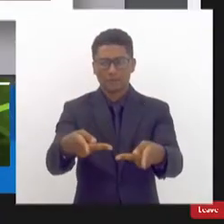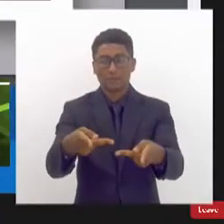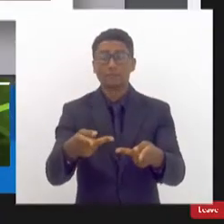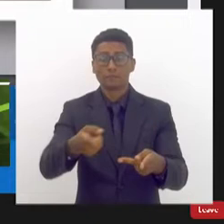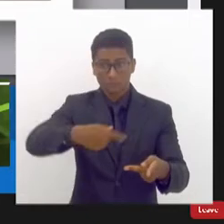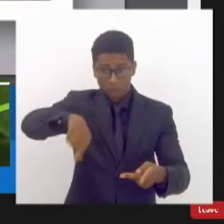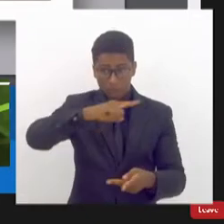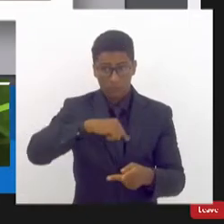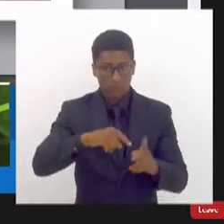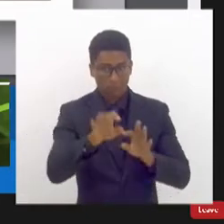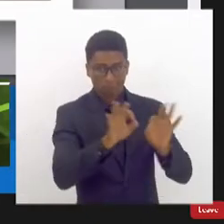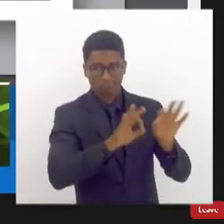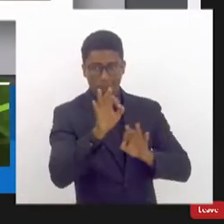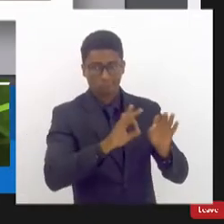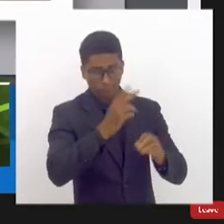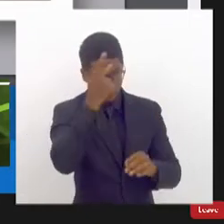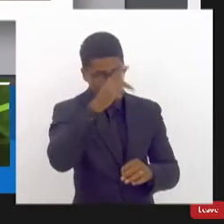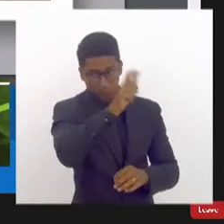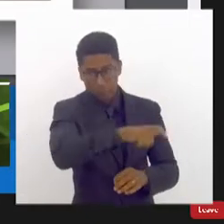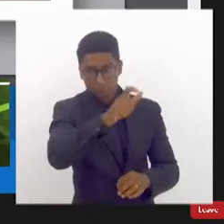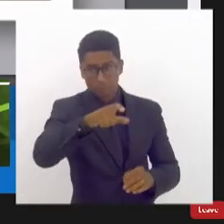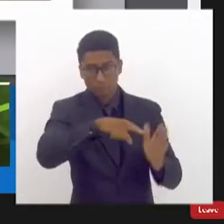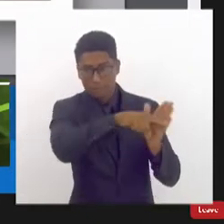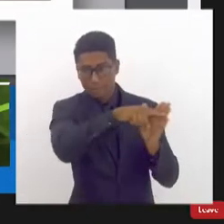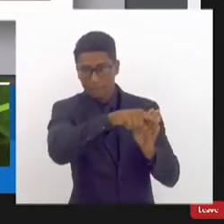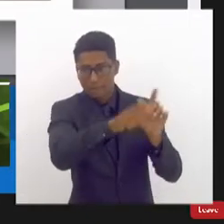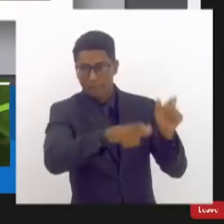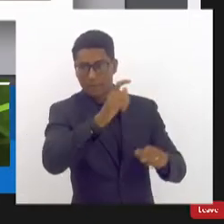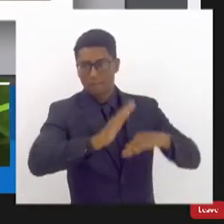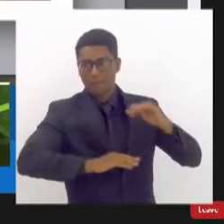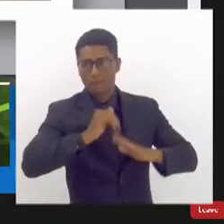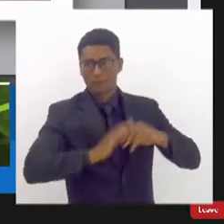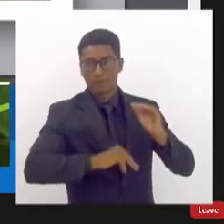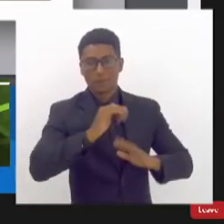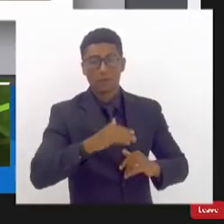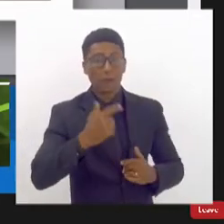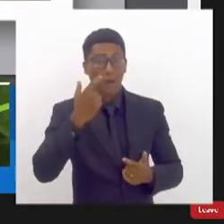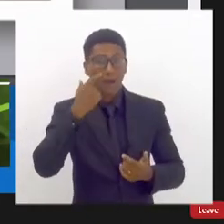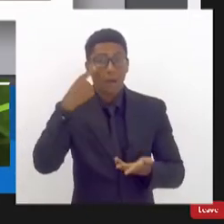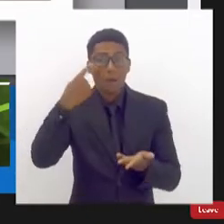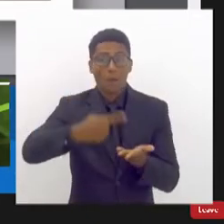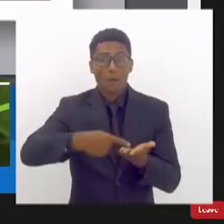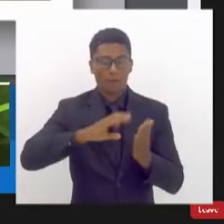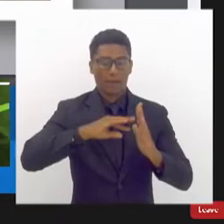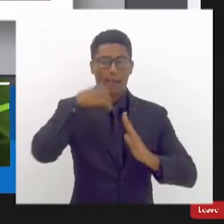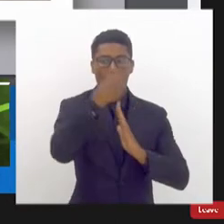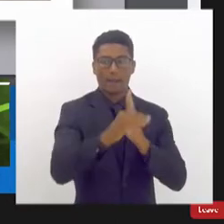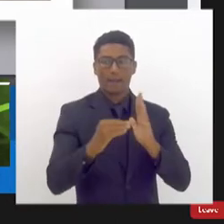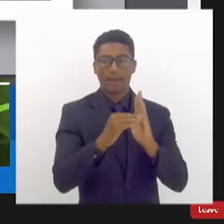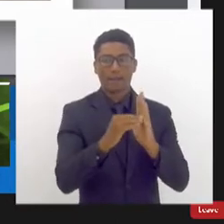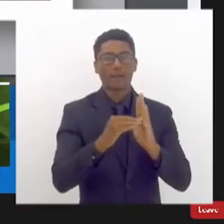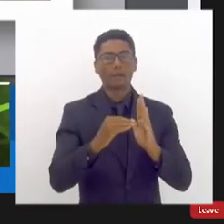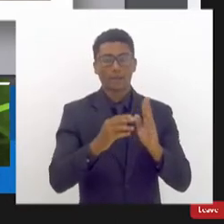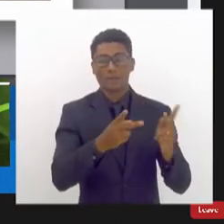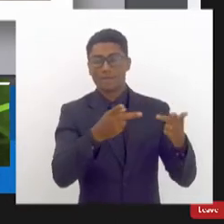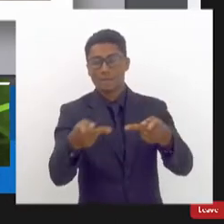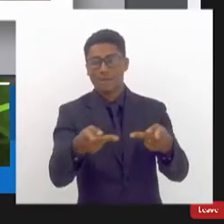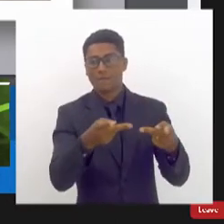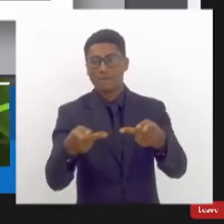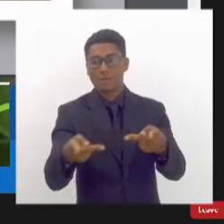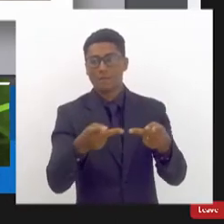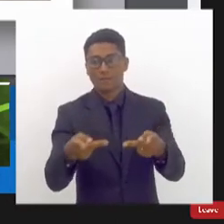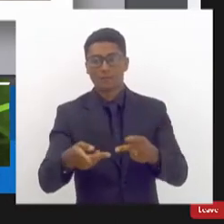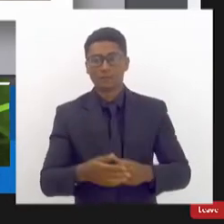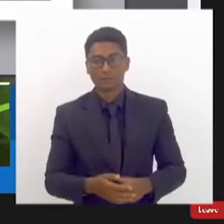calendário de visita para pesquisadores. A gente ainda não abriu de maneira universal, porque a gente